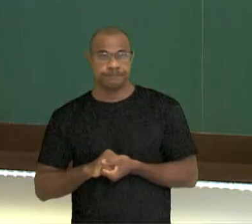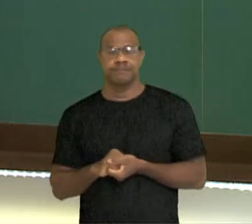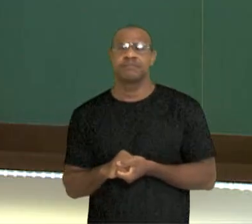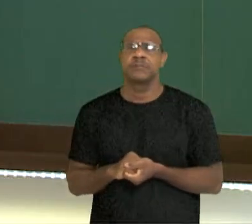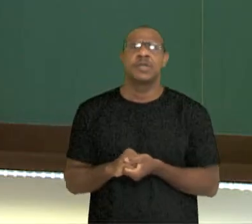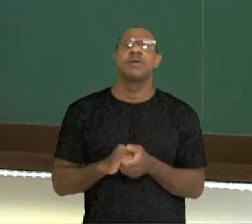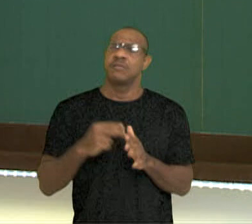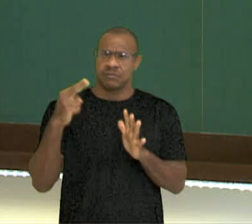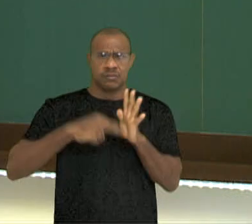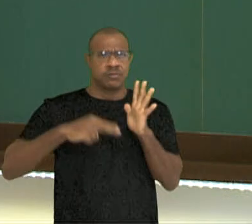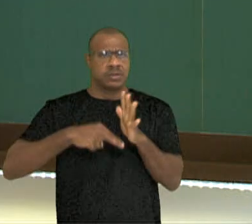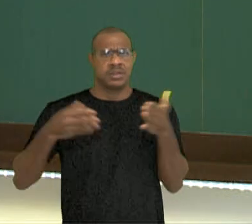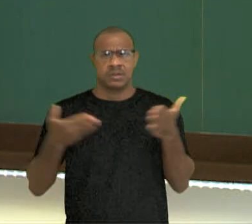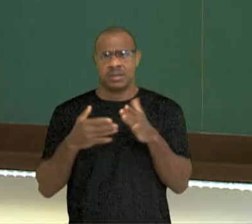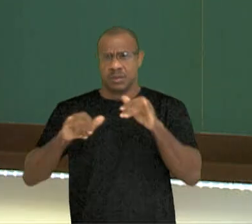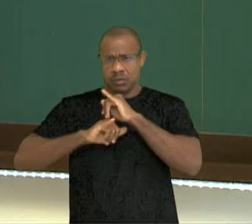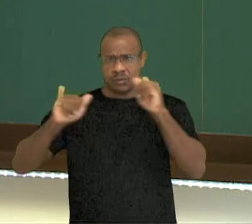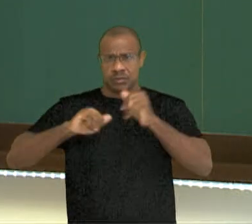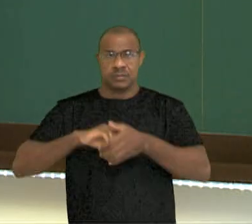Vamos ler uma notícia?